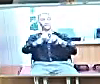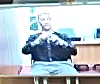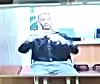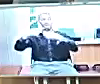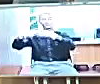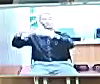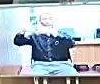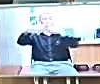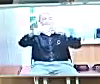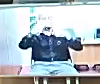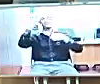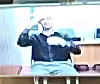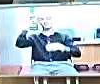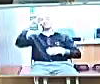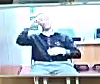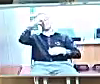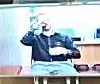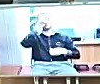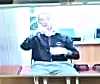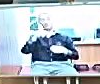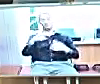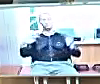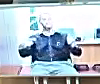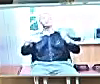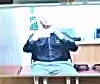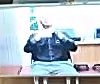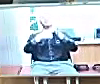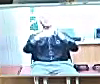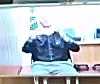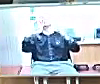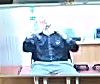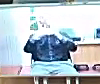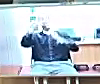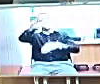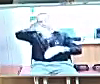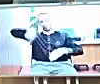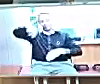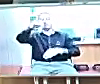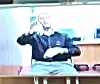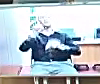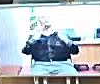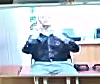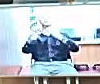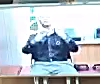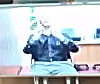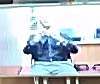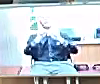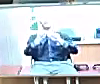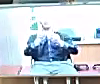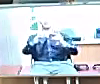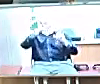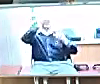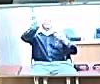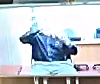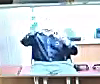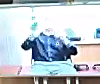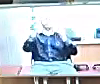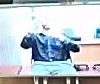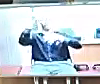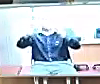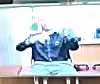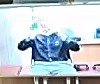municípios e os objetivos né de todos nós aqui seja representantes do poder público seja